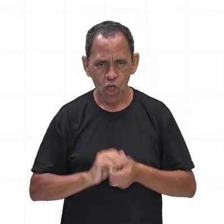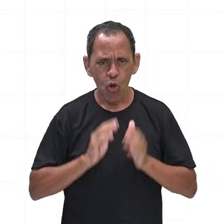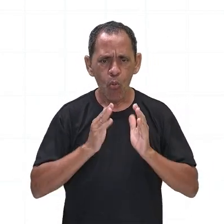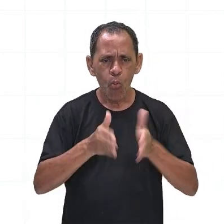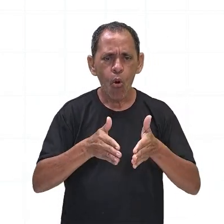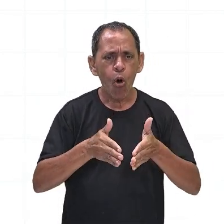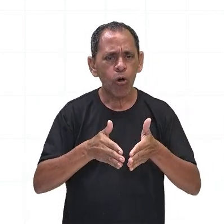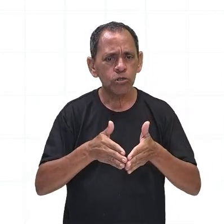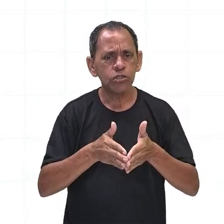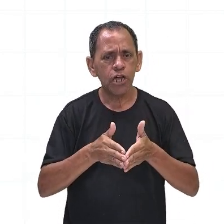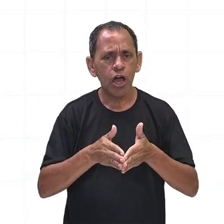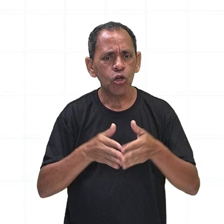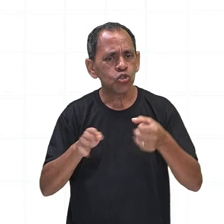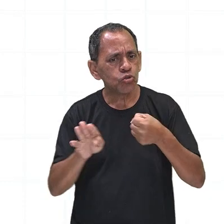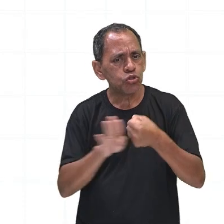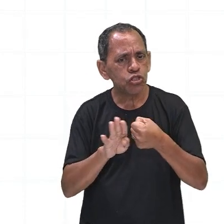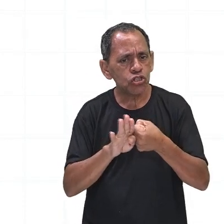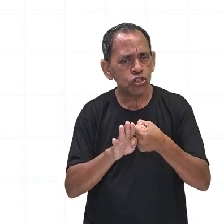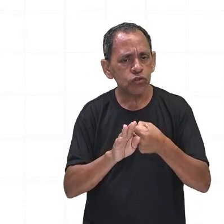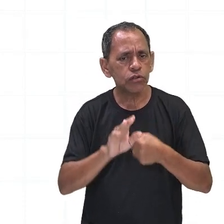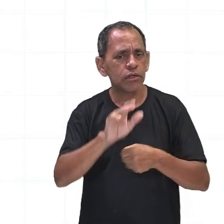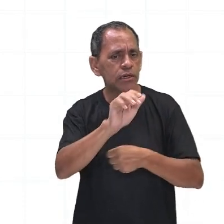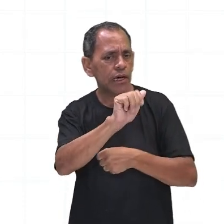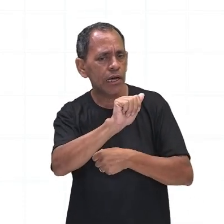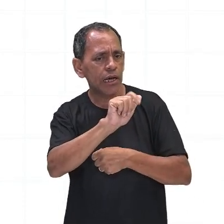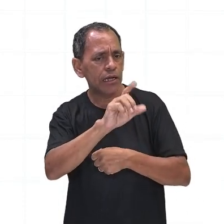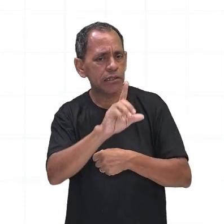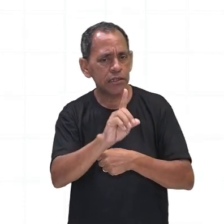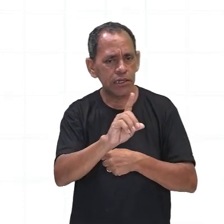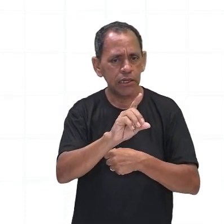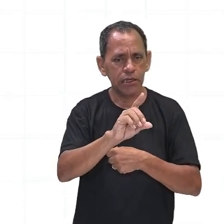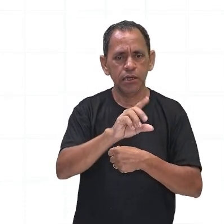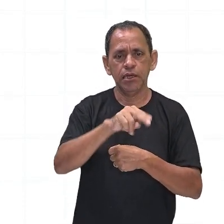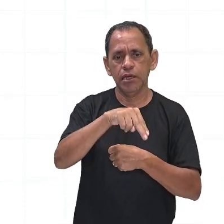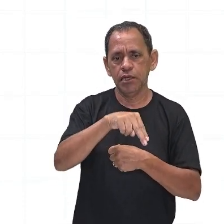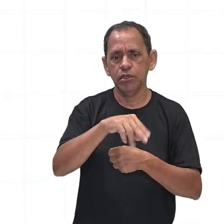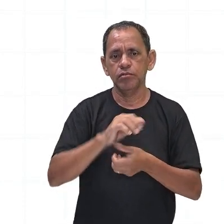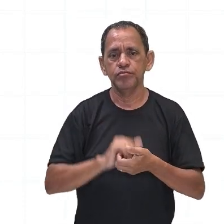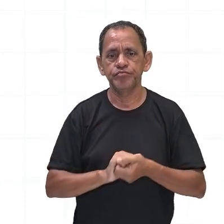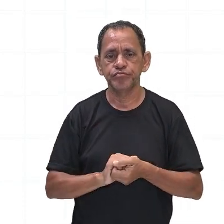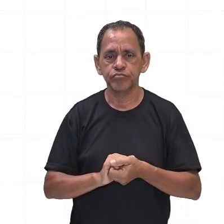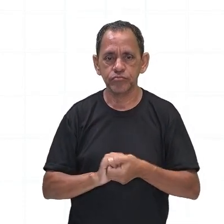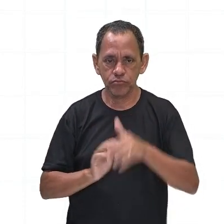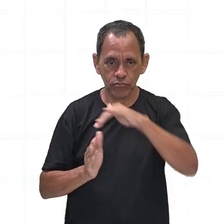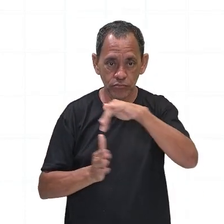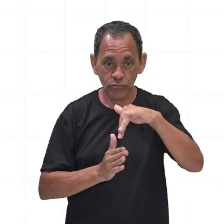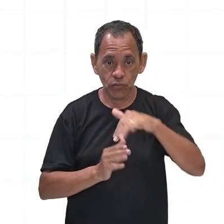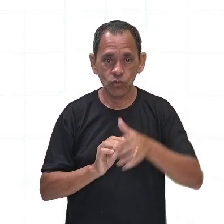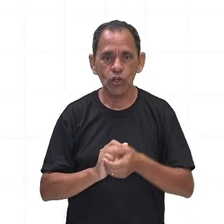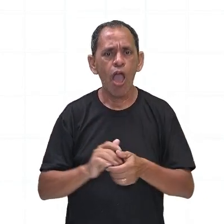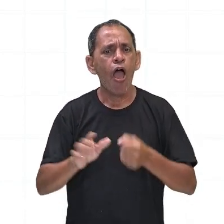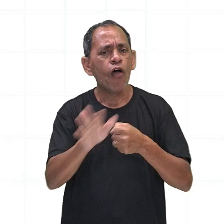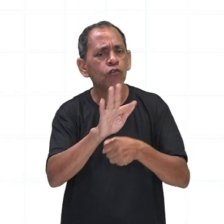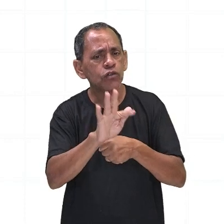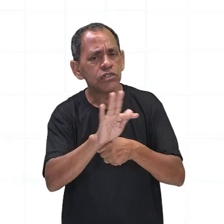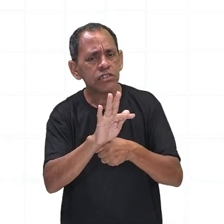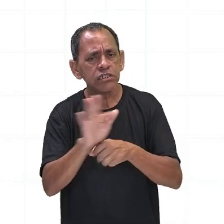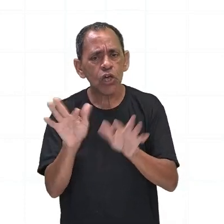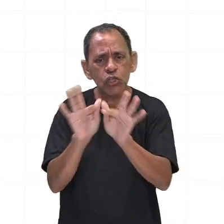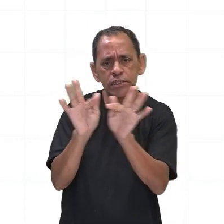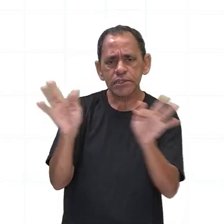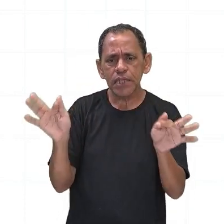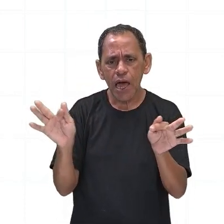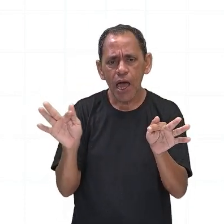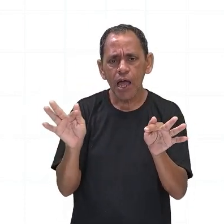certo? Seguindo no nosso texto, é a função sintática exercida pelos determinantes do substantivo. Quem são